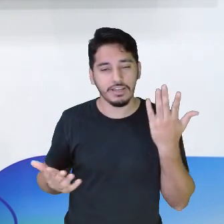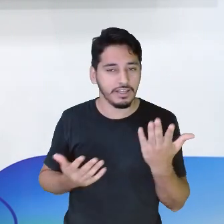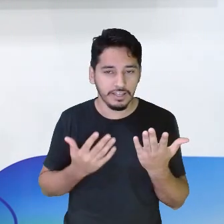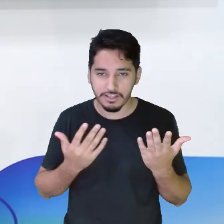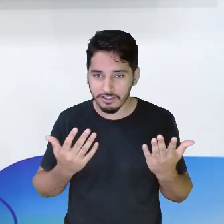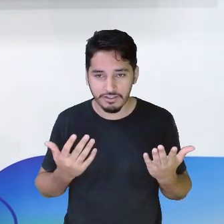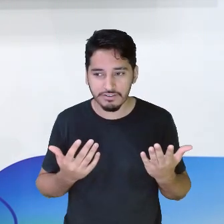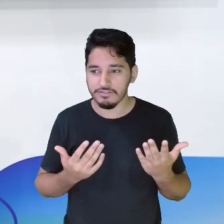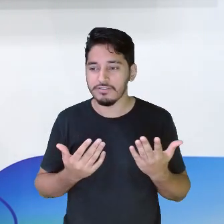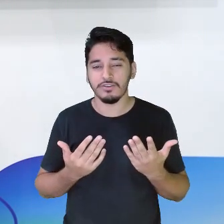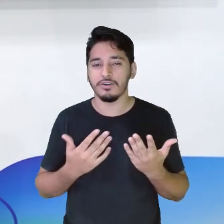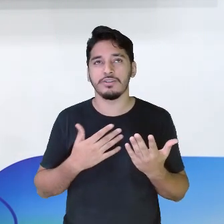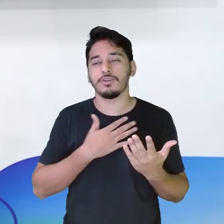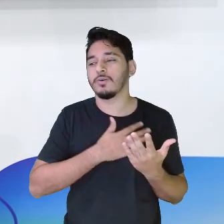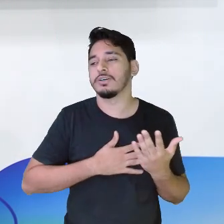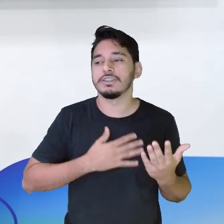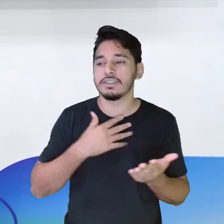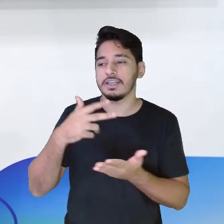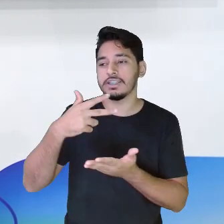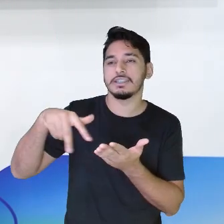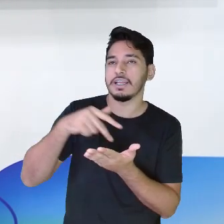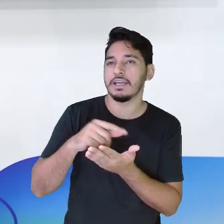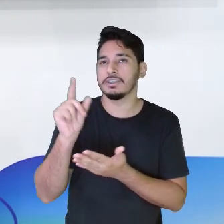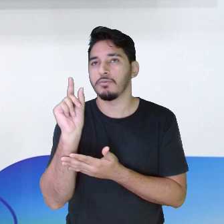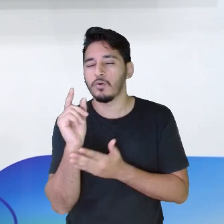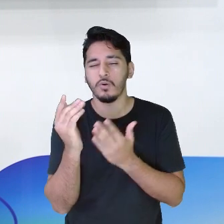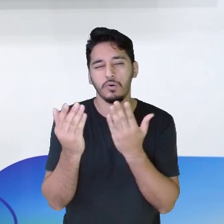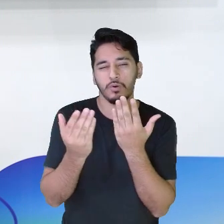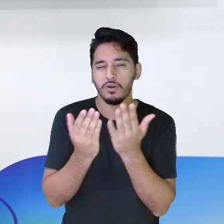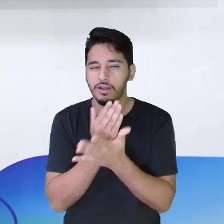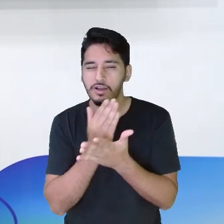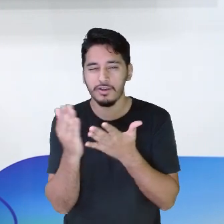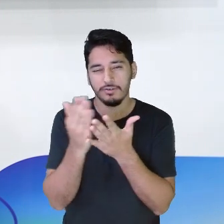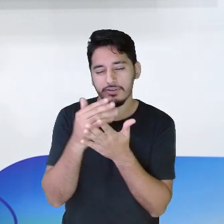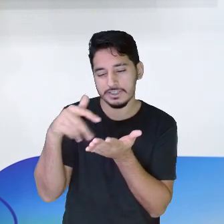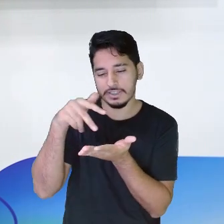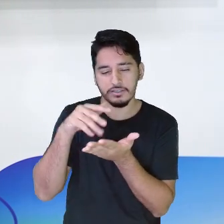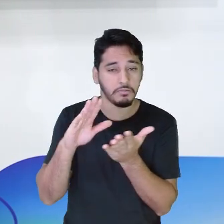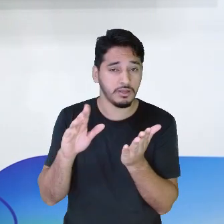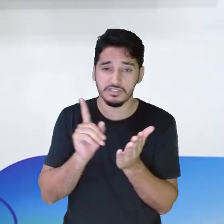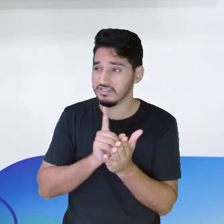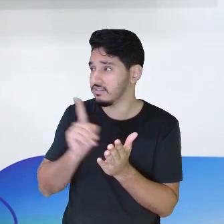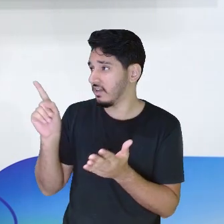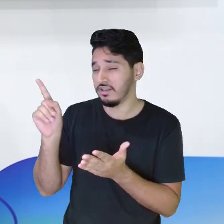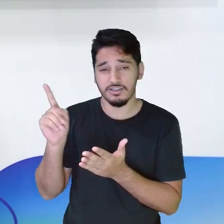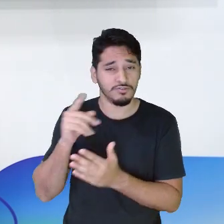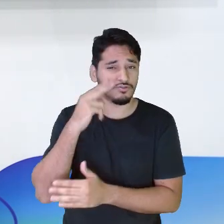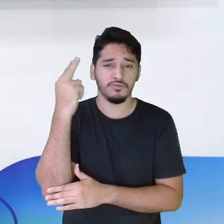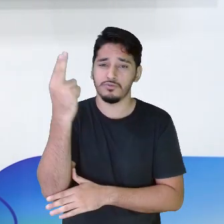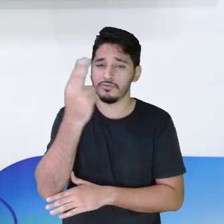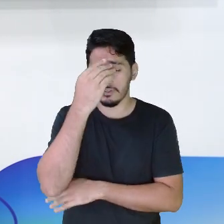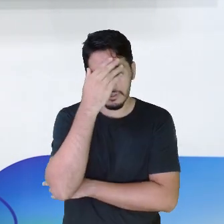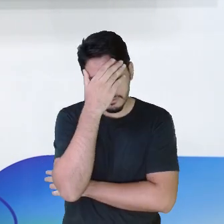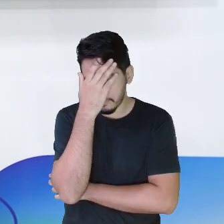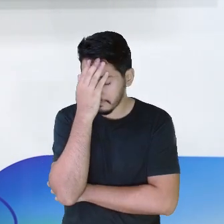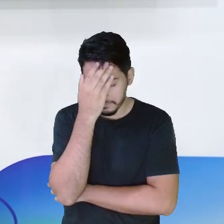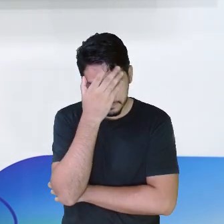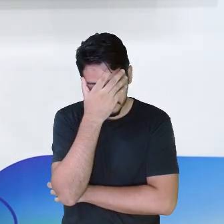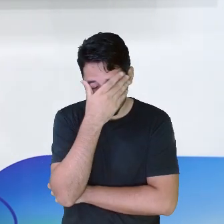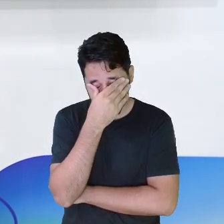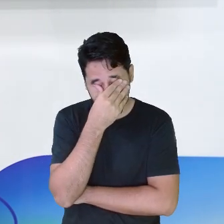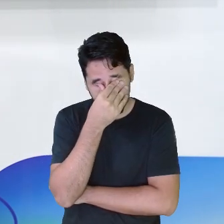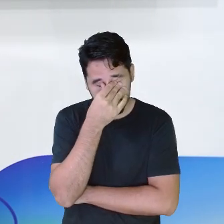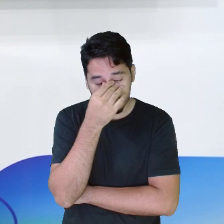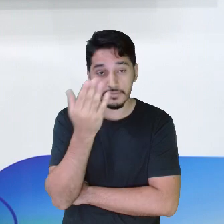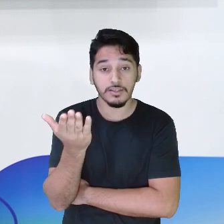de gostar de dançar um pouco algumas danças culturais, mas essa posição não dá para mim. E